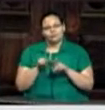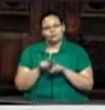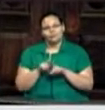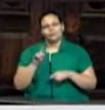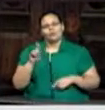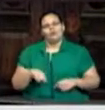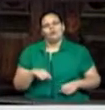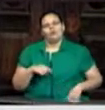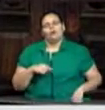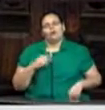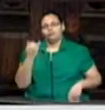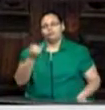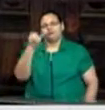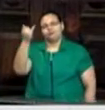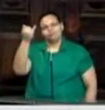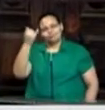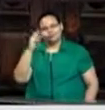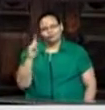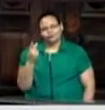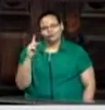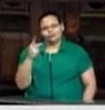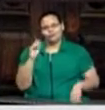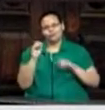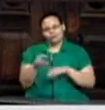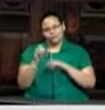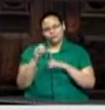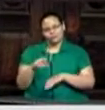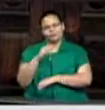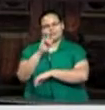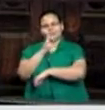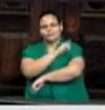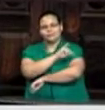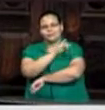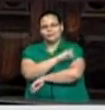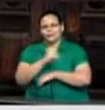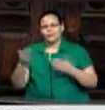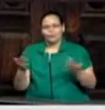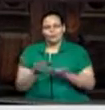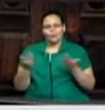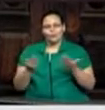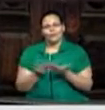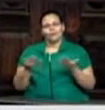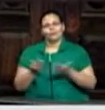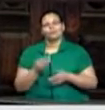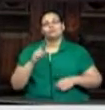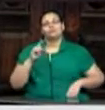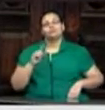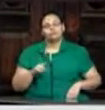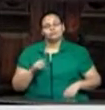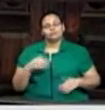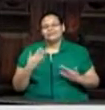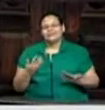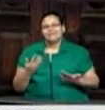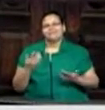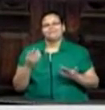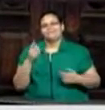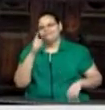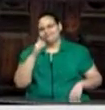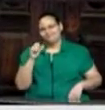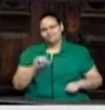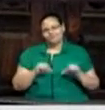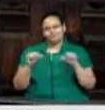tão importante na história da educação do Estado do Rio de Janeiro, hoje funcionando